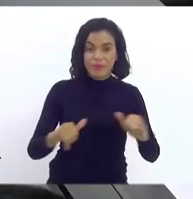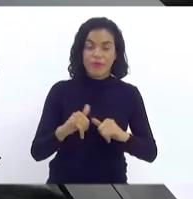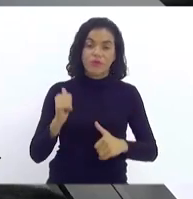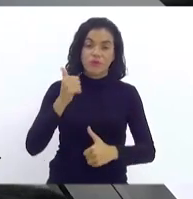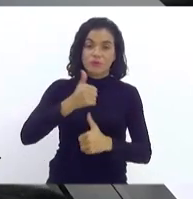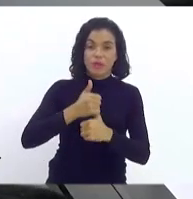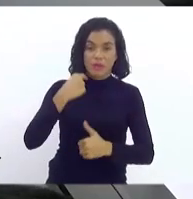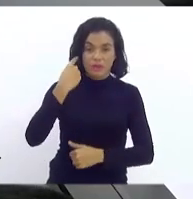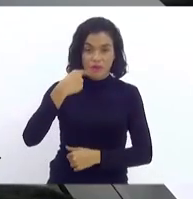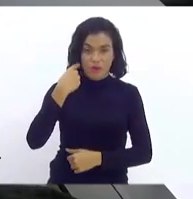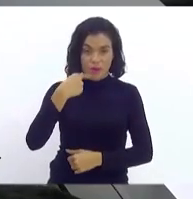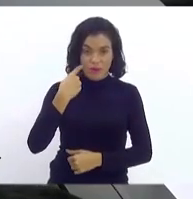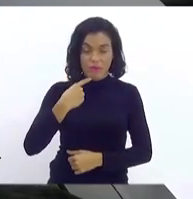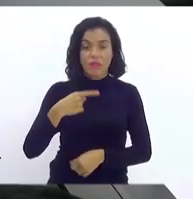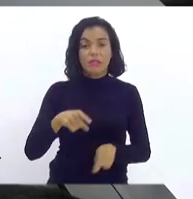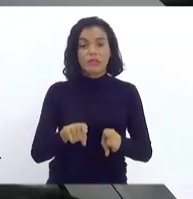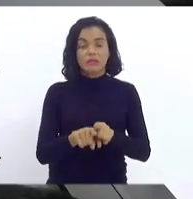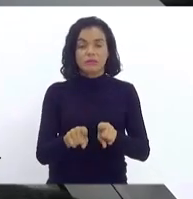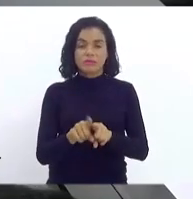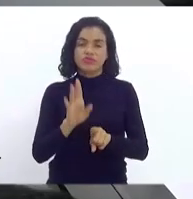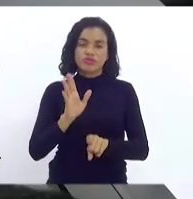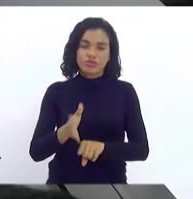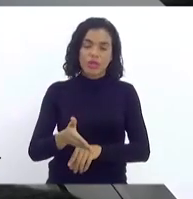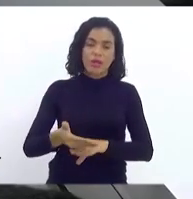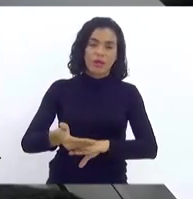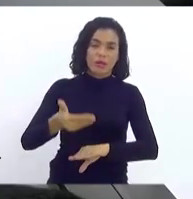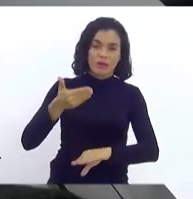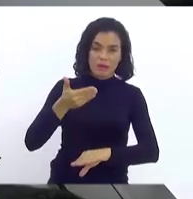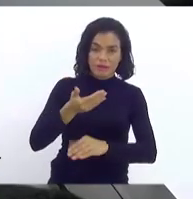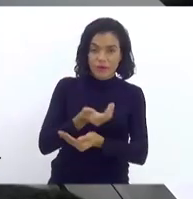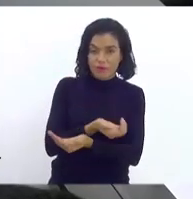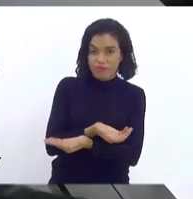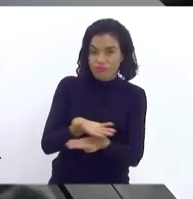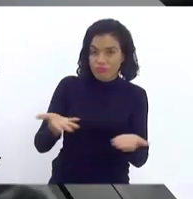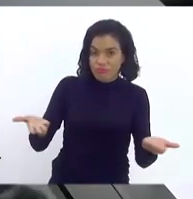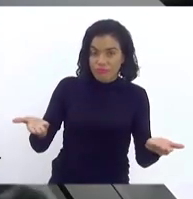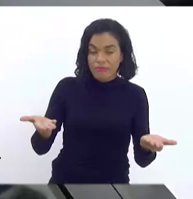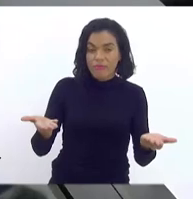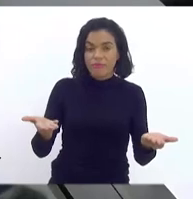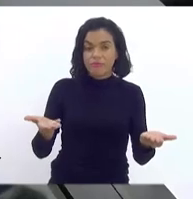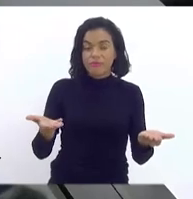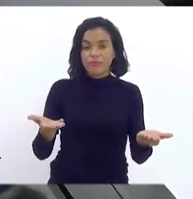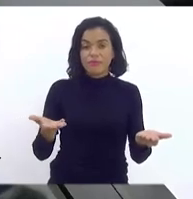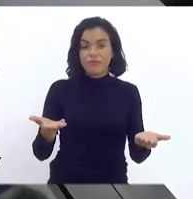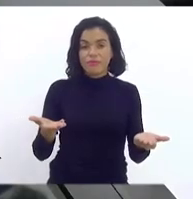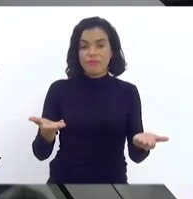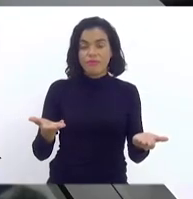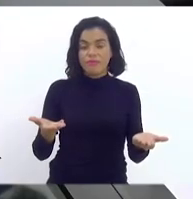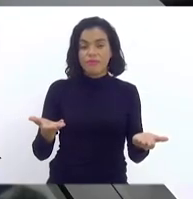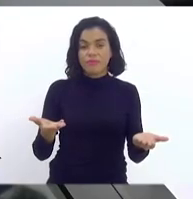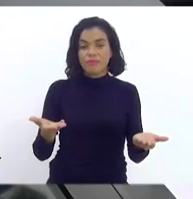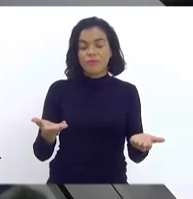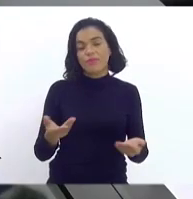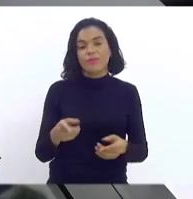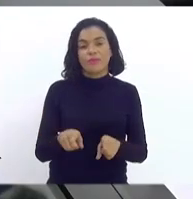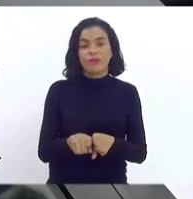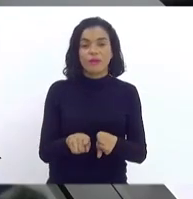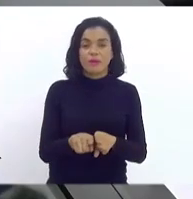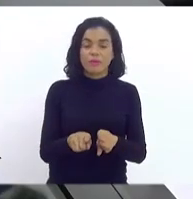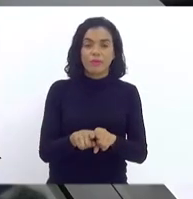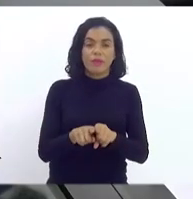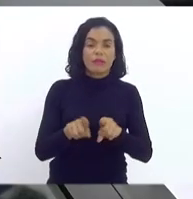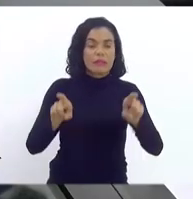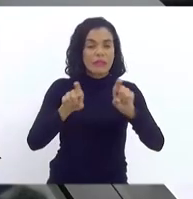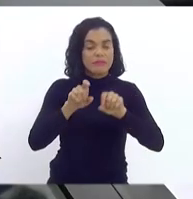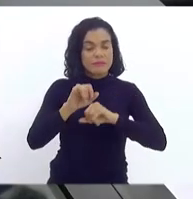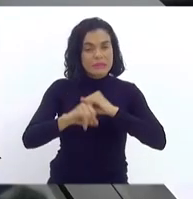da Naturgy e também, conforme já foi disponibilizado nos nossos canais aí